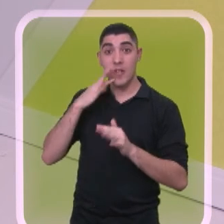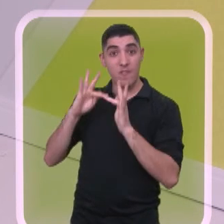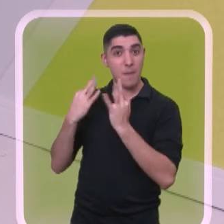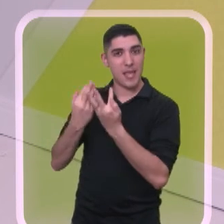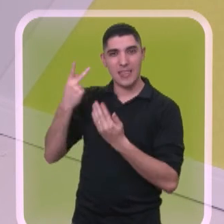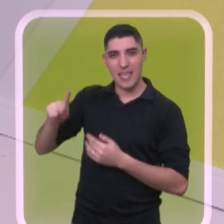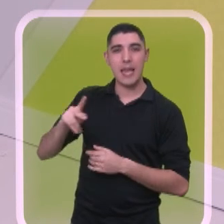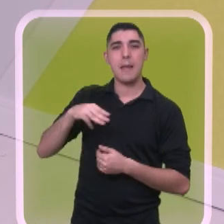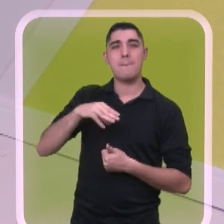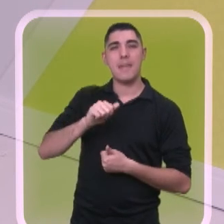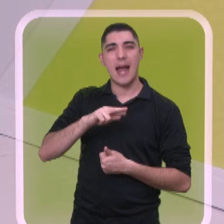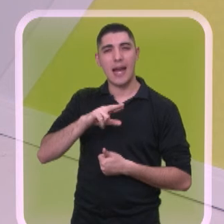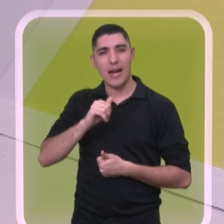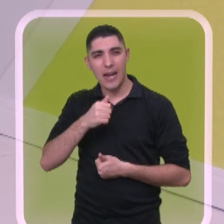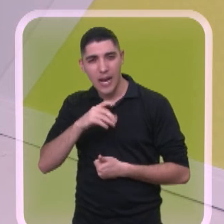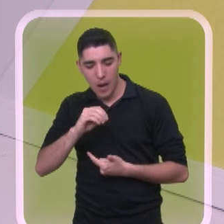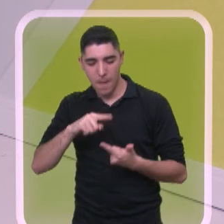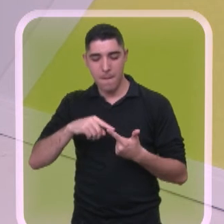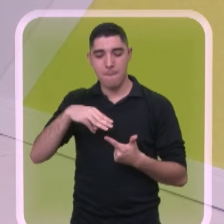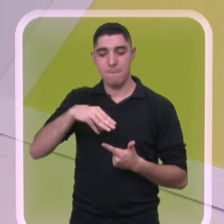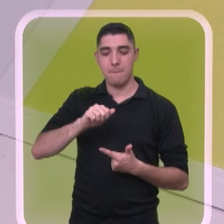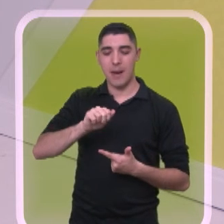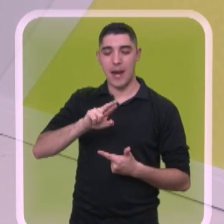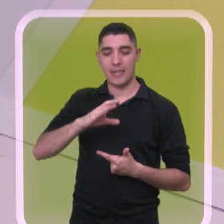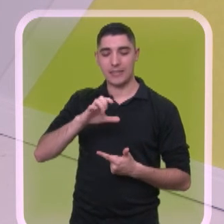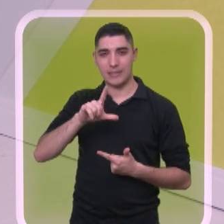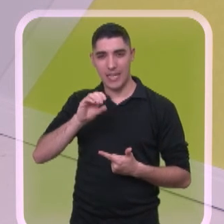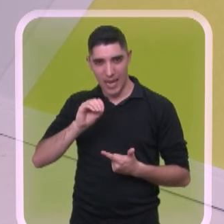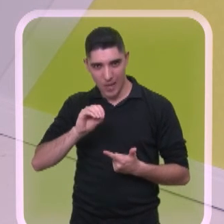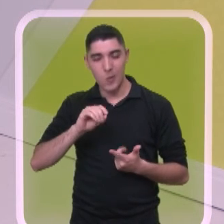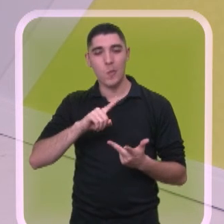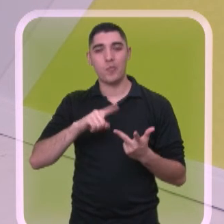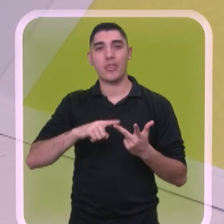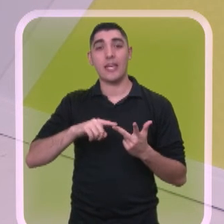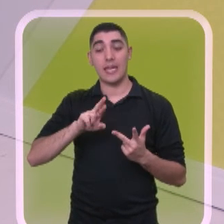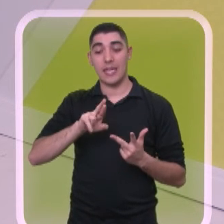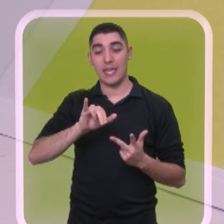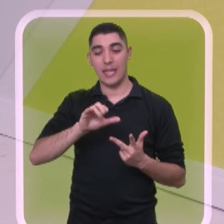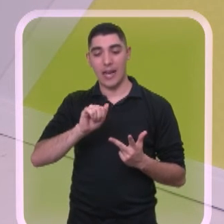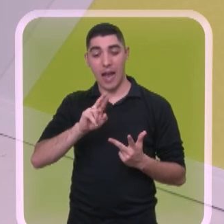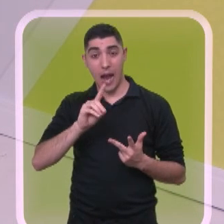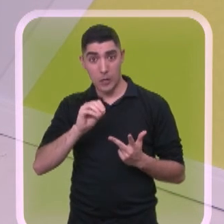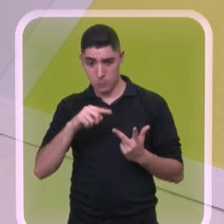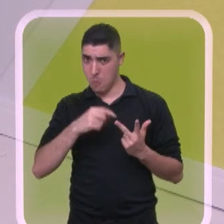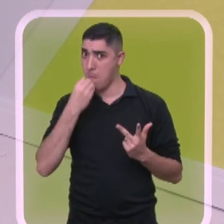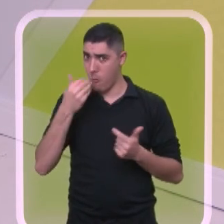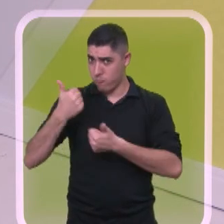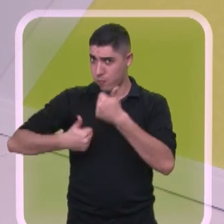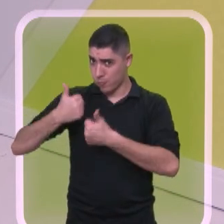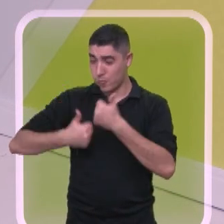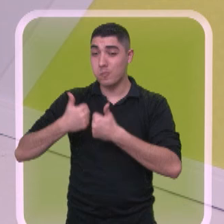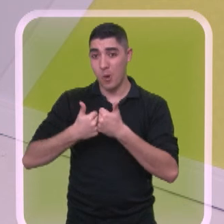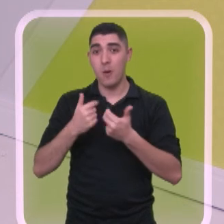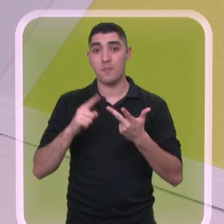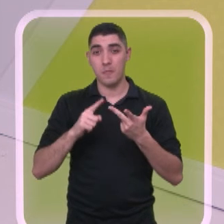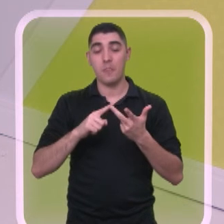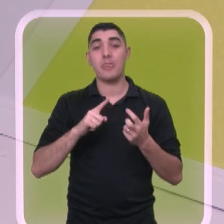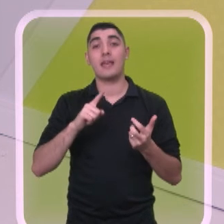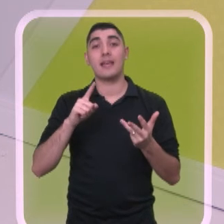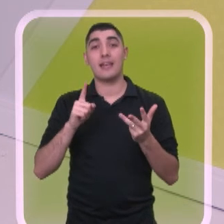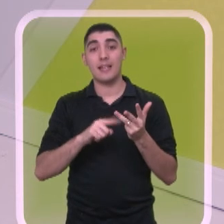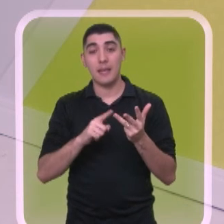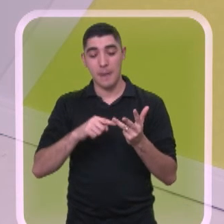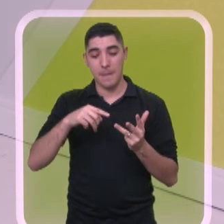Marcão, Marcelinho, o Ricardinho. O Ricardinho jogava bola pra cacete, pra caramba. Saiu. E o nosso